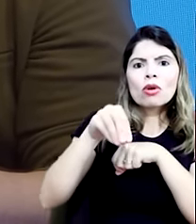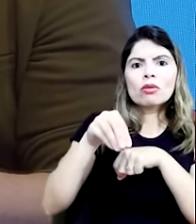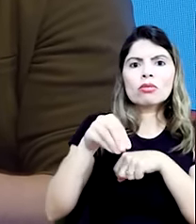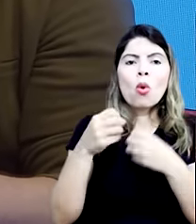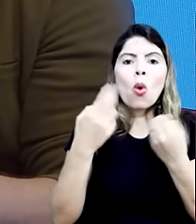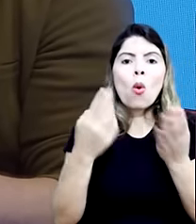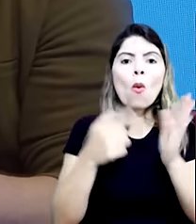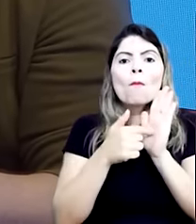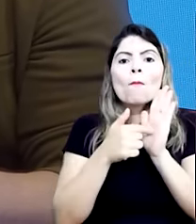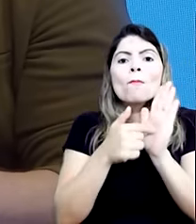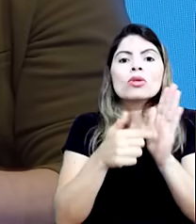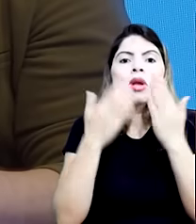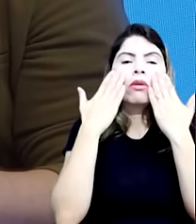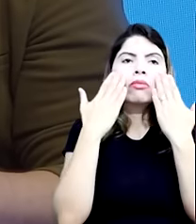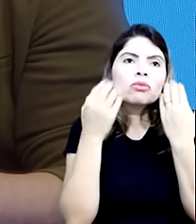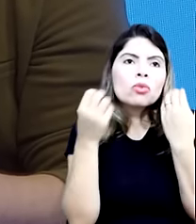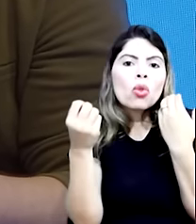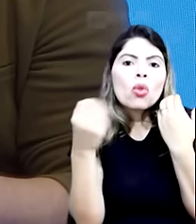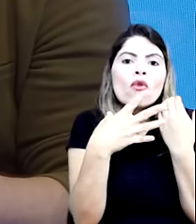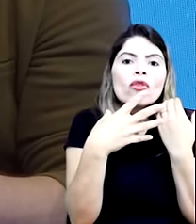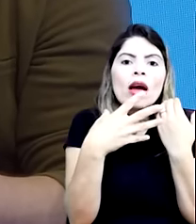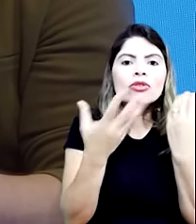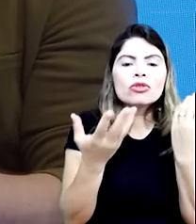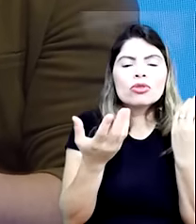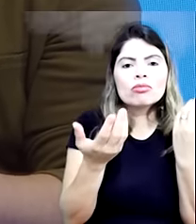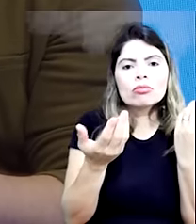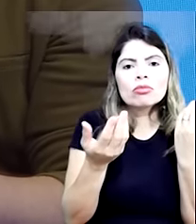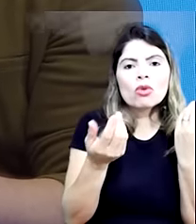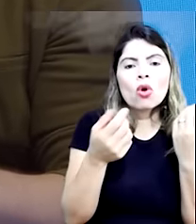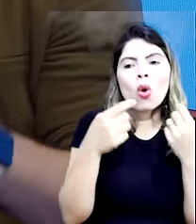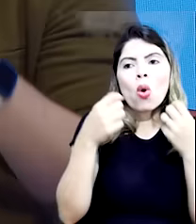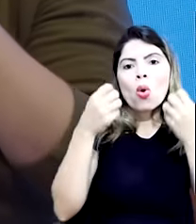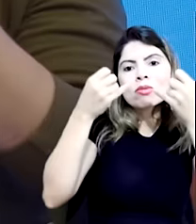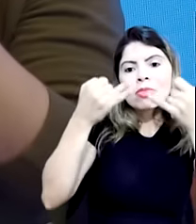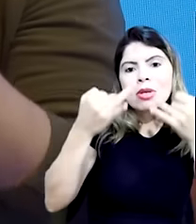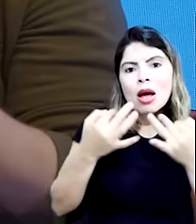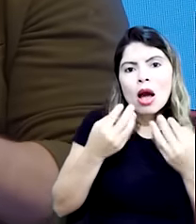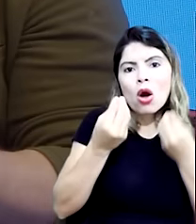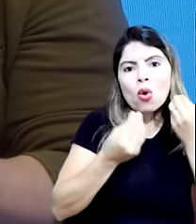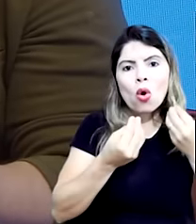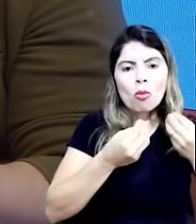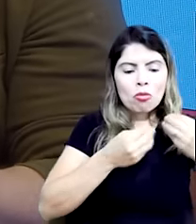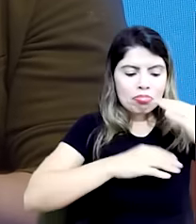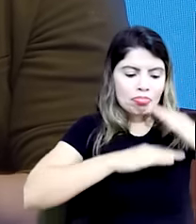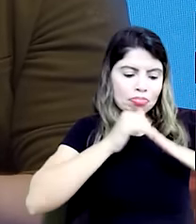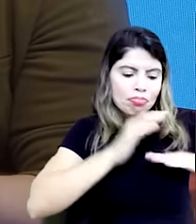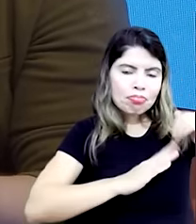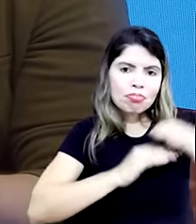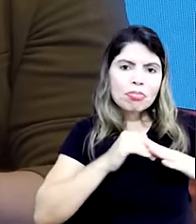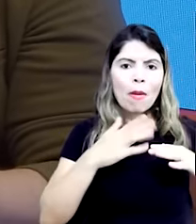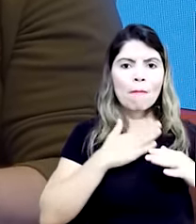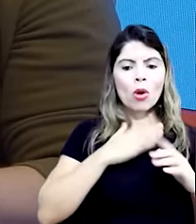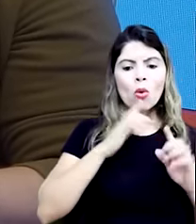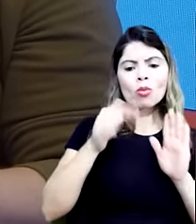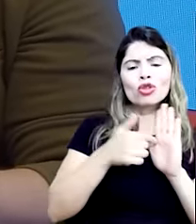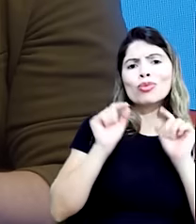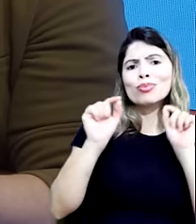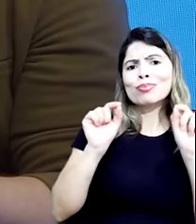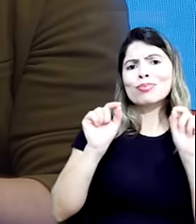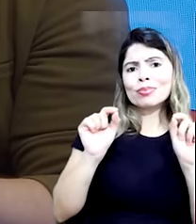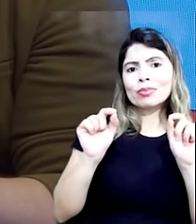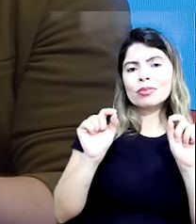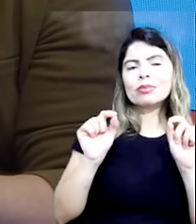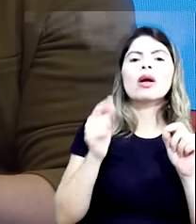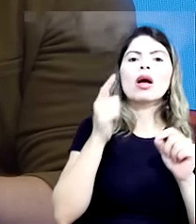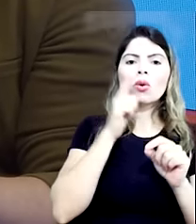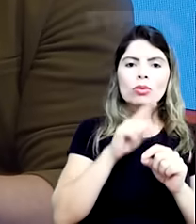De repente é demonstrar como algo funciona qual é o seu objetivo com aquele vídeo e a gente vai desenrolar nessa parte